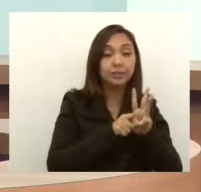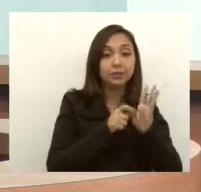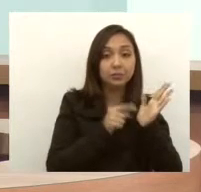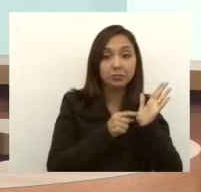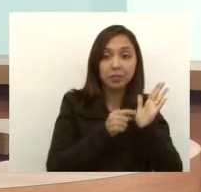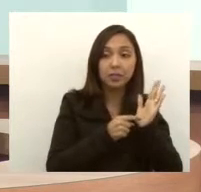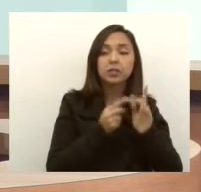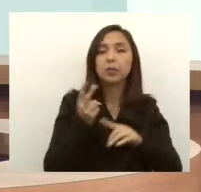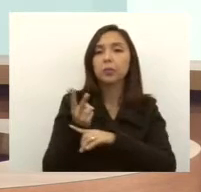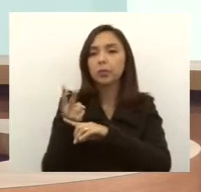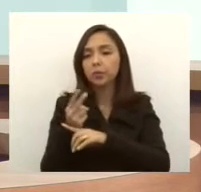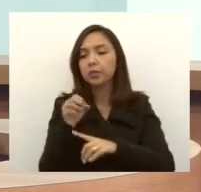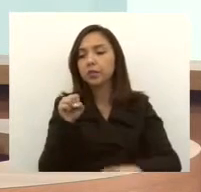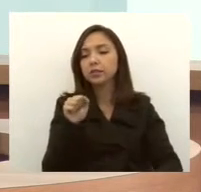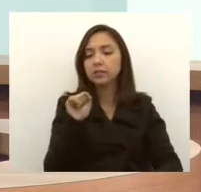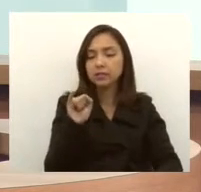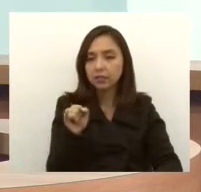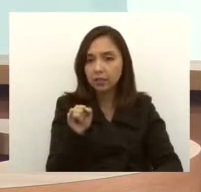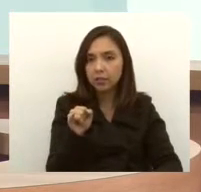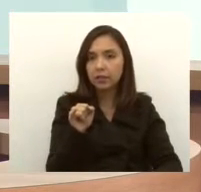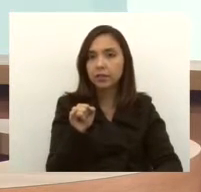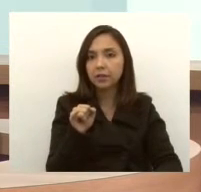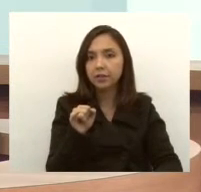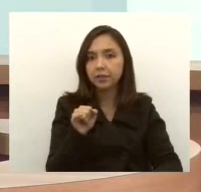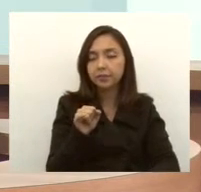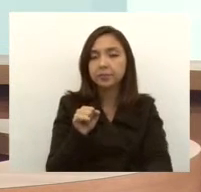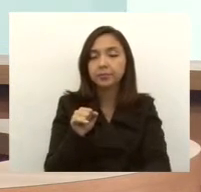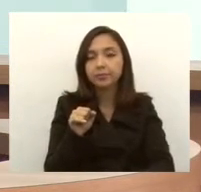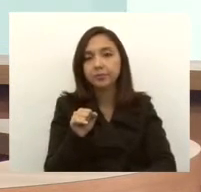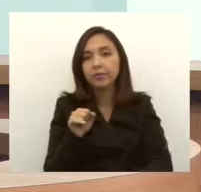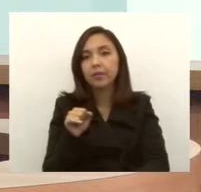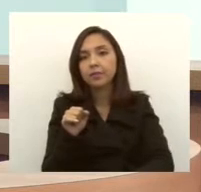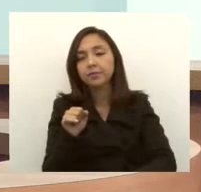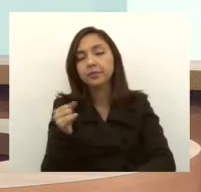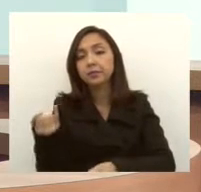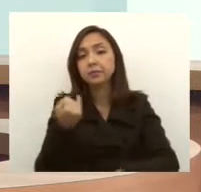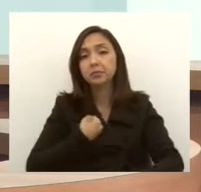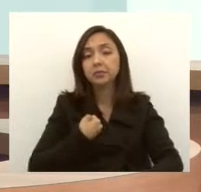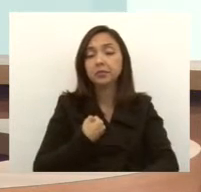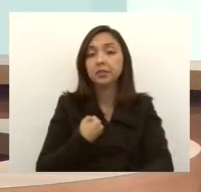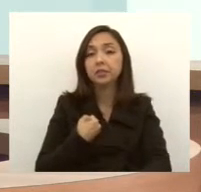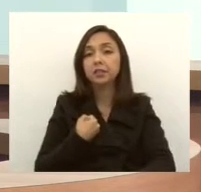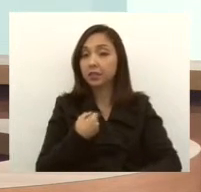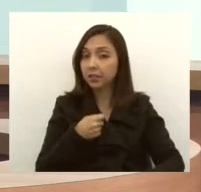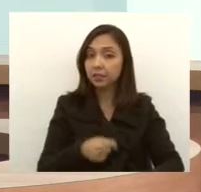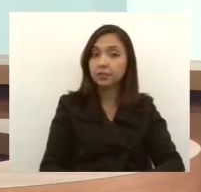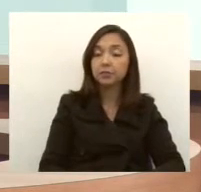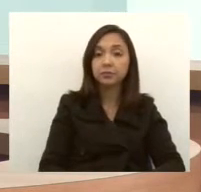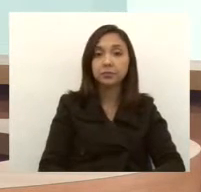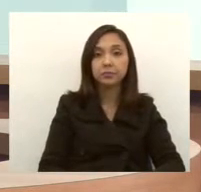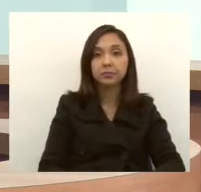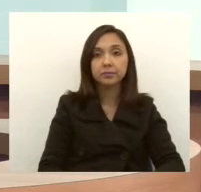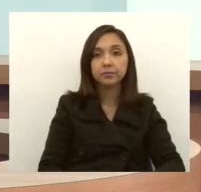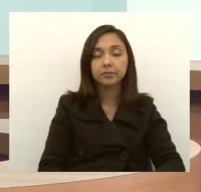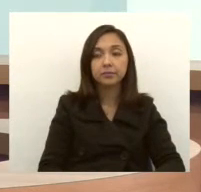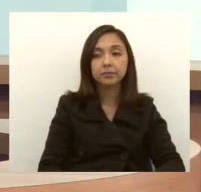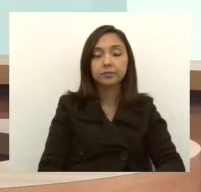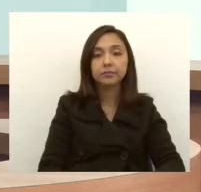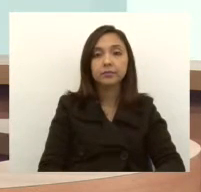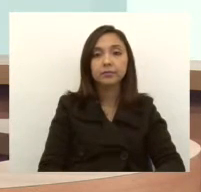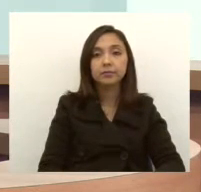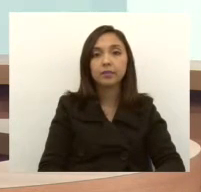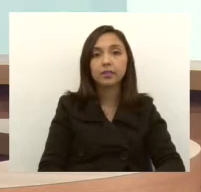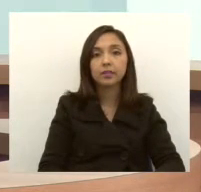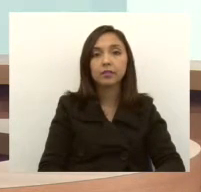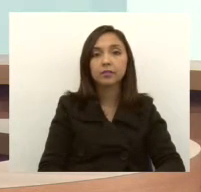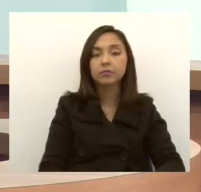E eu procurei o SAAI, senhores vereadores, me informaram, vereador Gilvan Passos, que